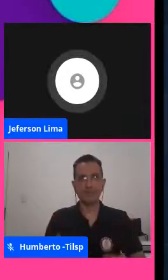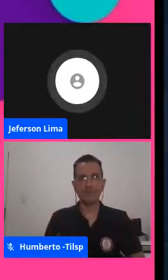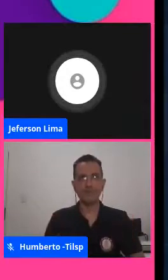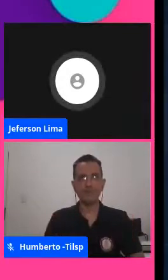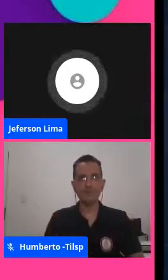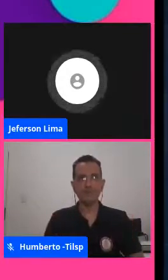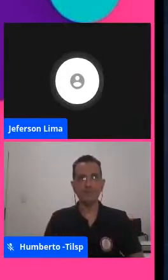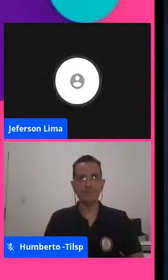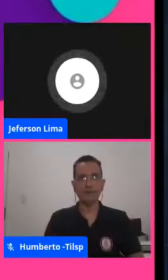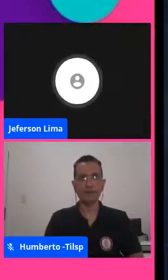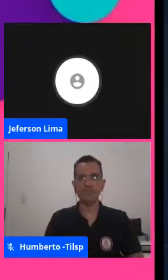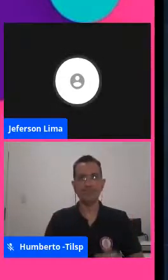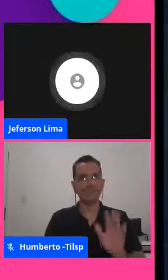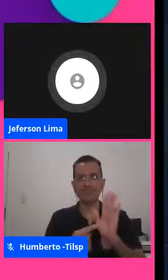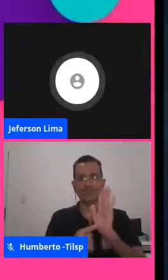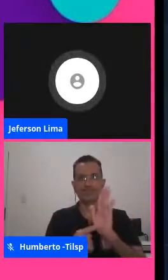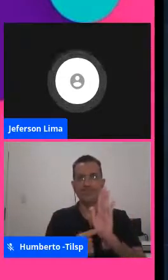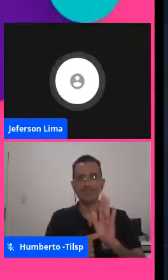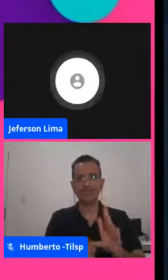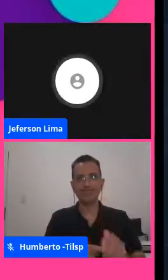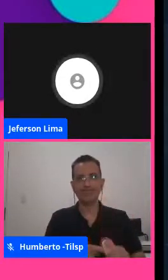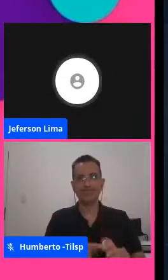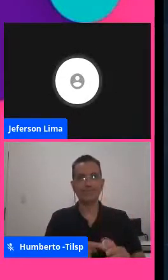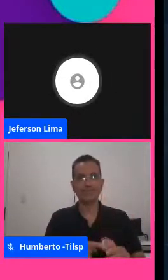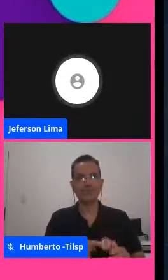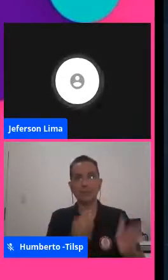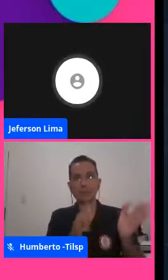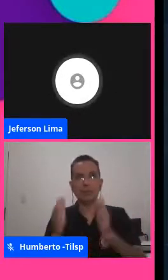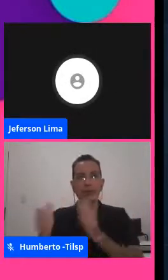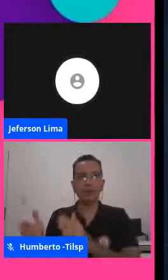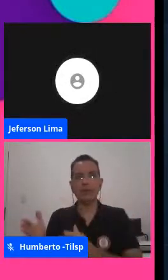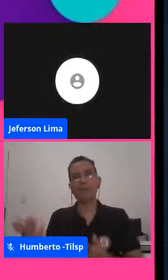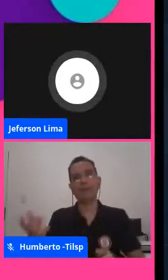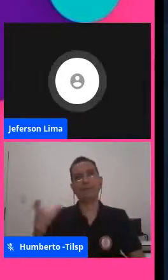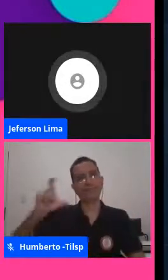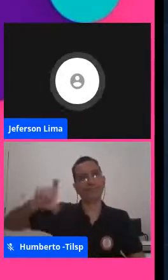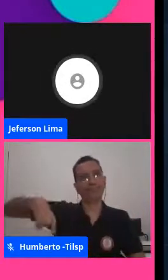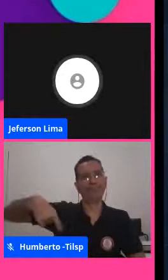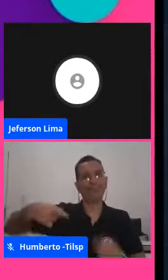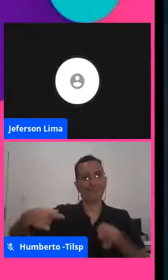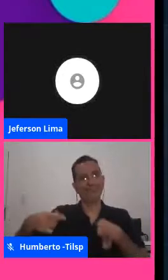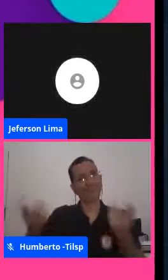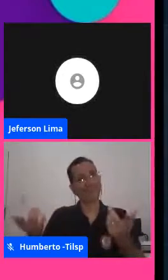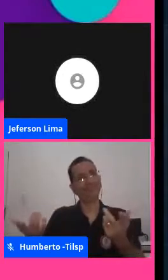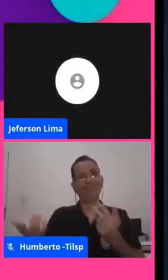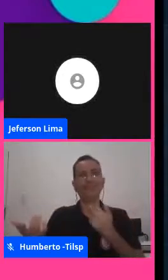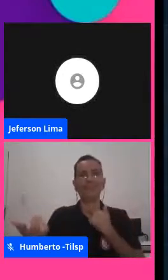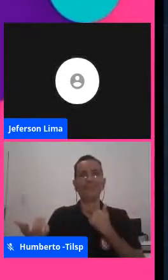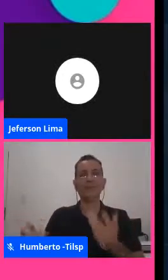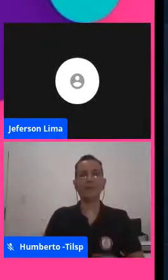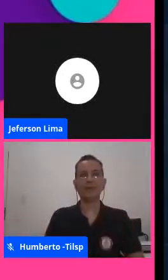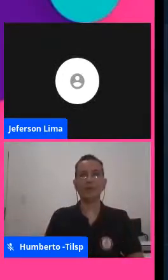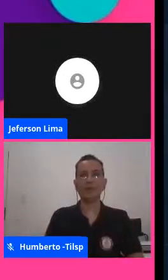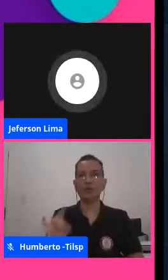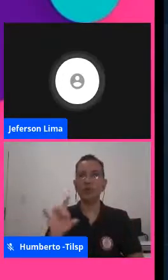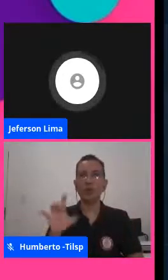Aqui não vai mostrar e eu não vou avançar, porque aqui vai ter informações do meu cartão, etc. Mas, como eu falei, né? Tem